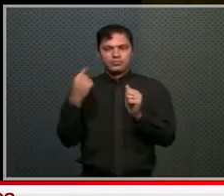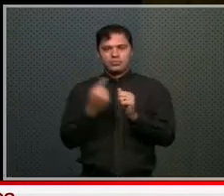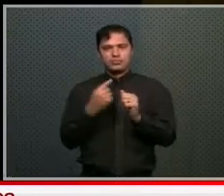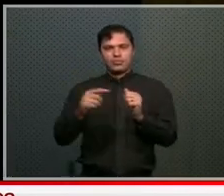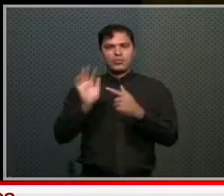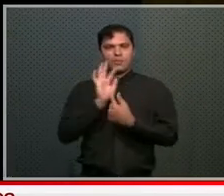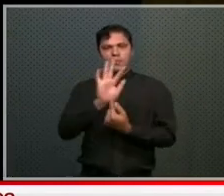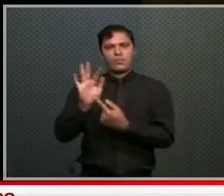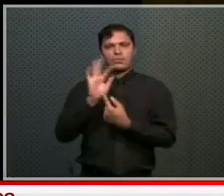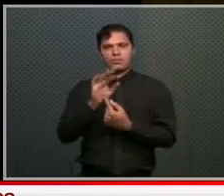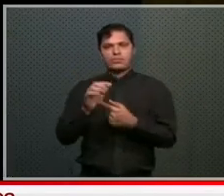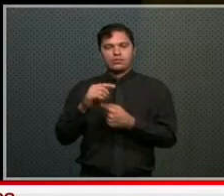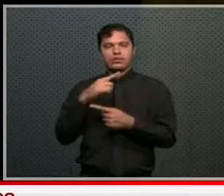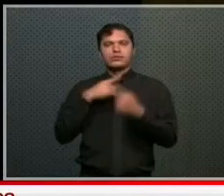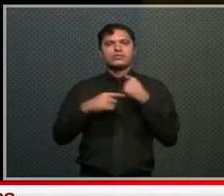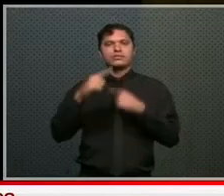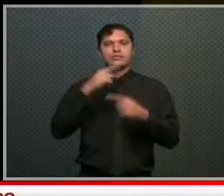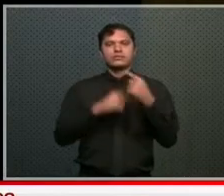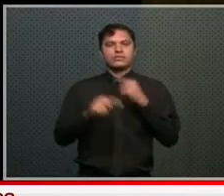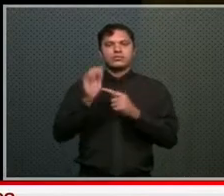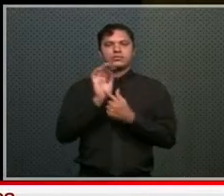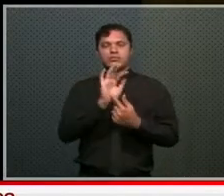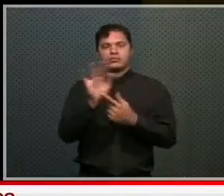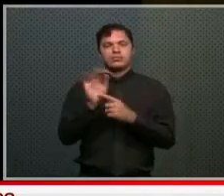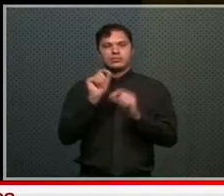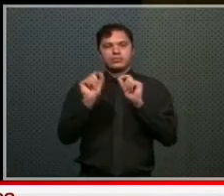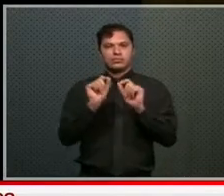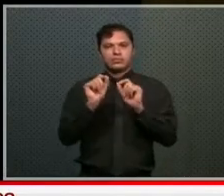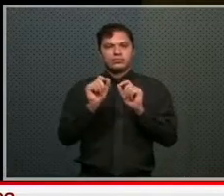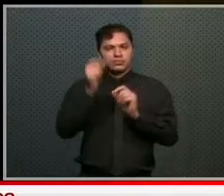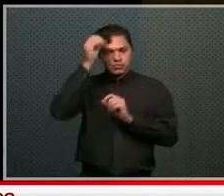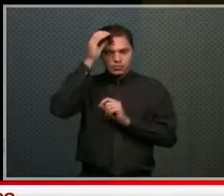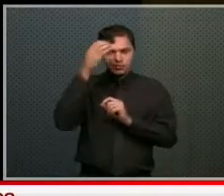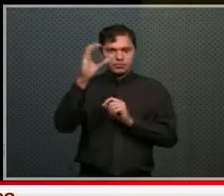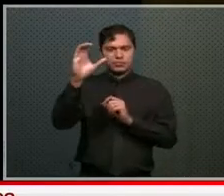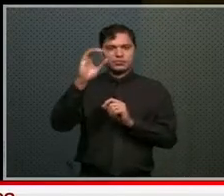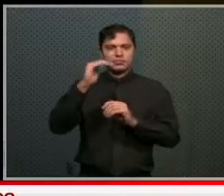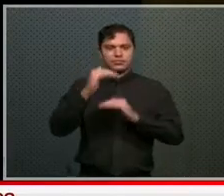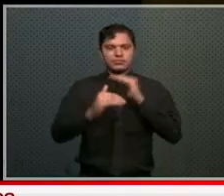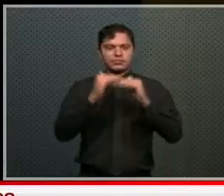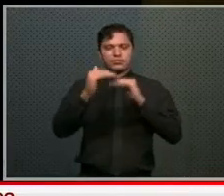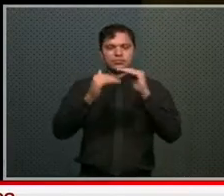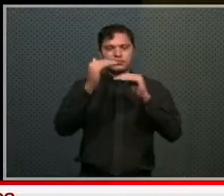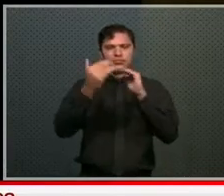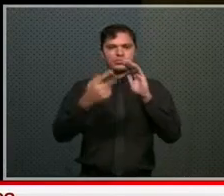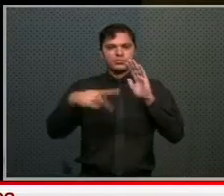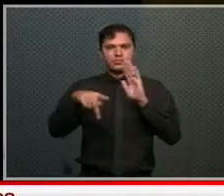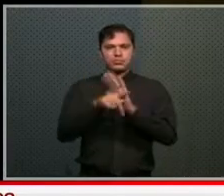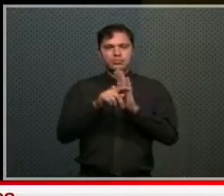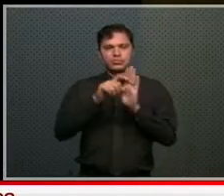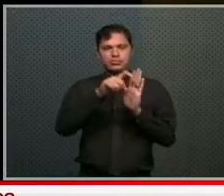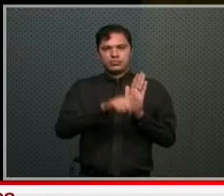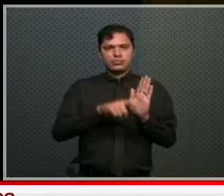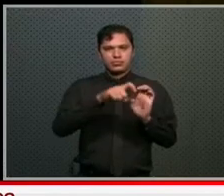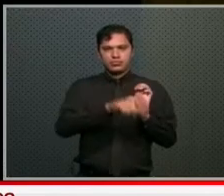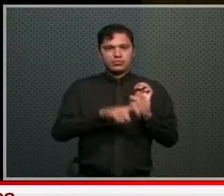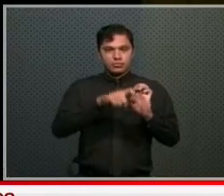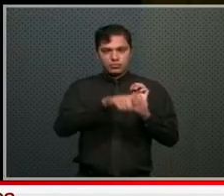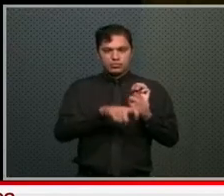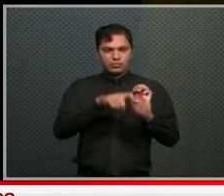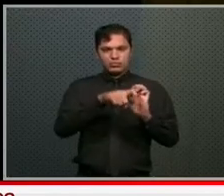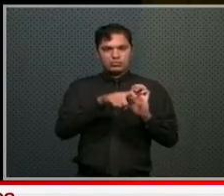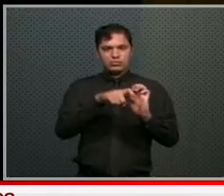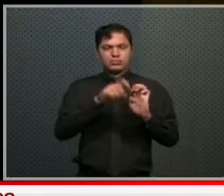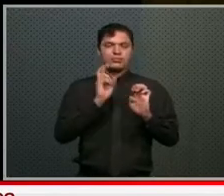claramente o nosso desejo é demonstrar que a ciência desenvolvida pela Embrapa sempre